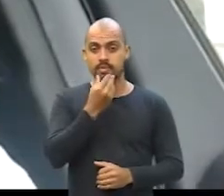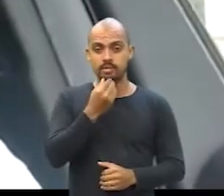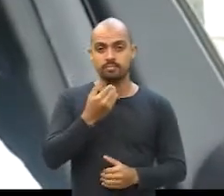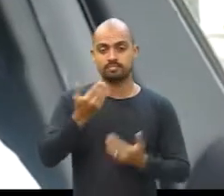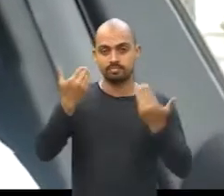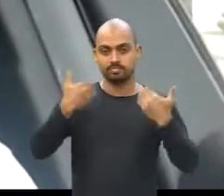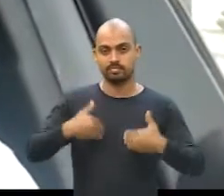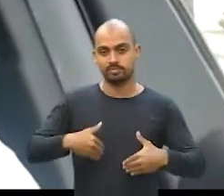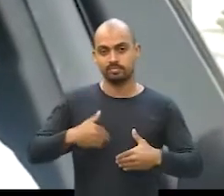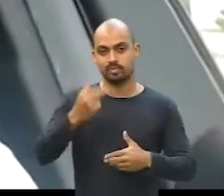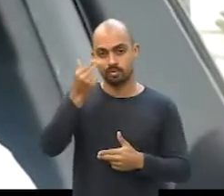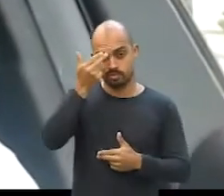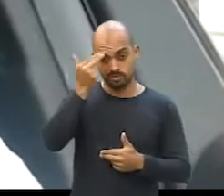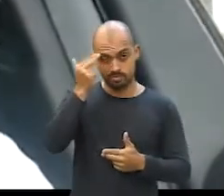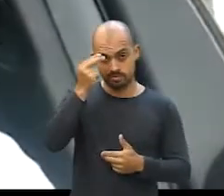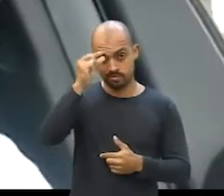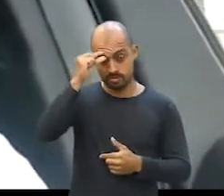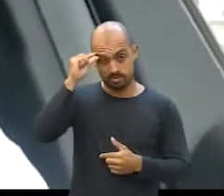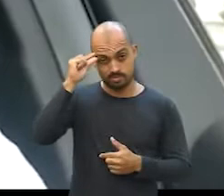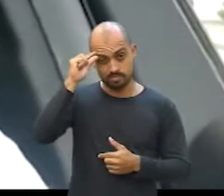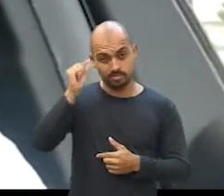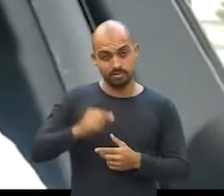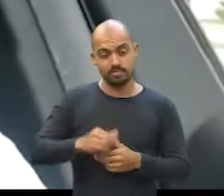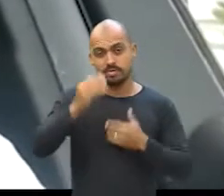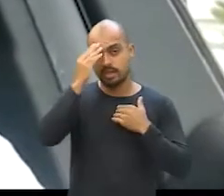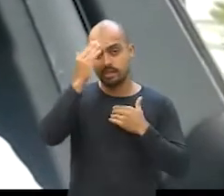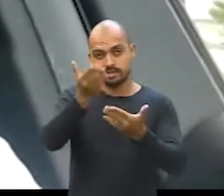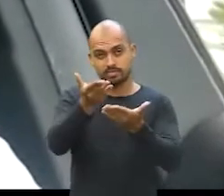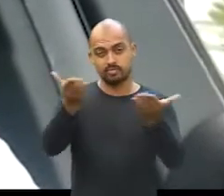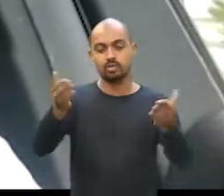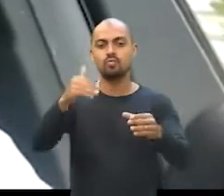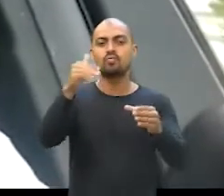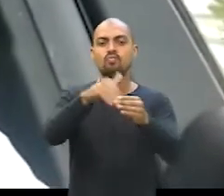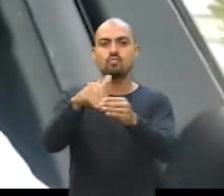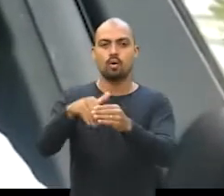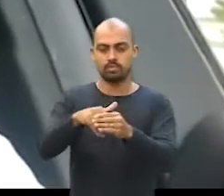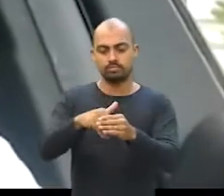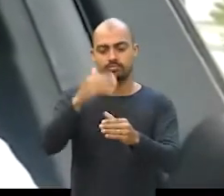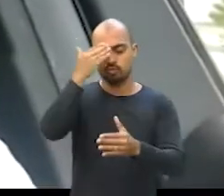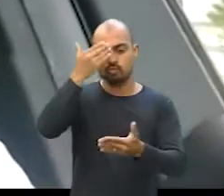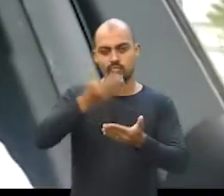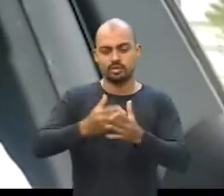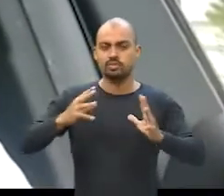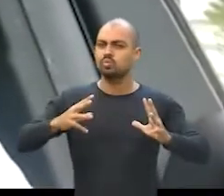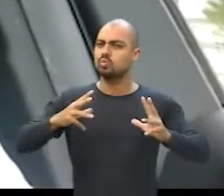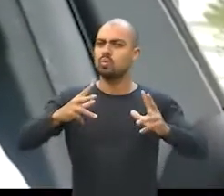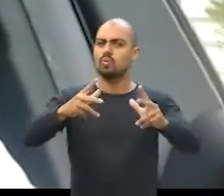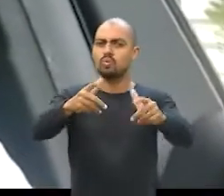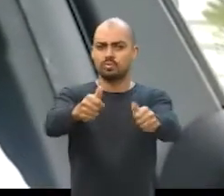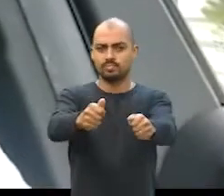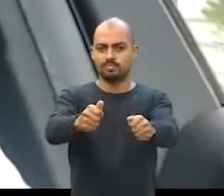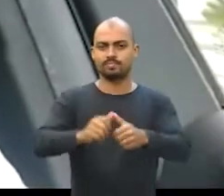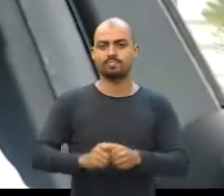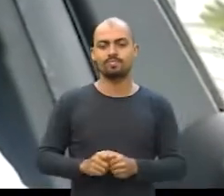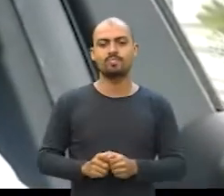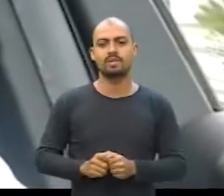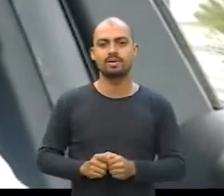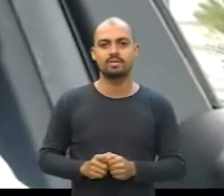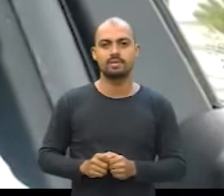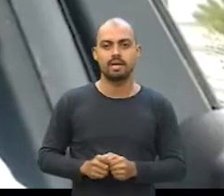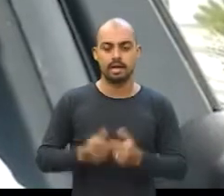Amigos e amigas, eu sou o vereador Nelson Ostre. Eu quero aqui agradecer o voto de confiança de todos